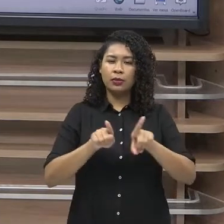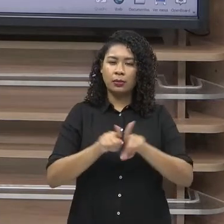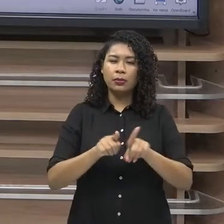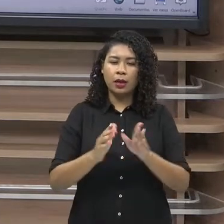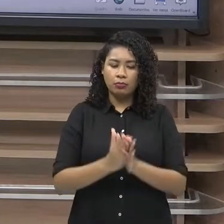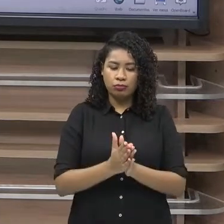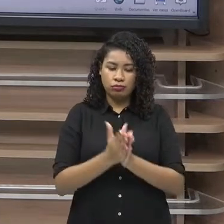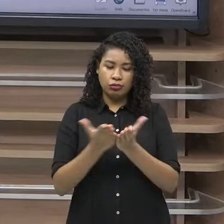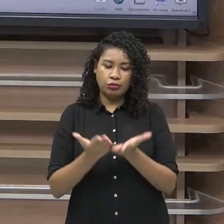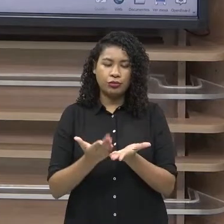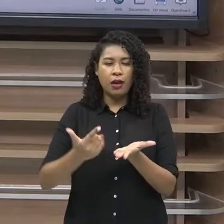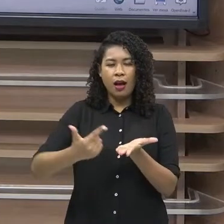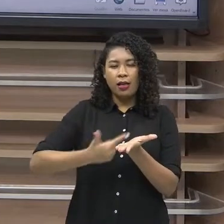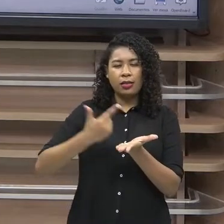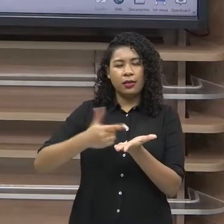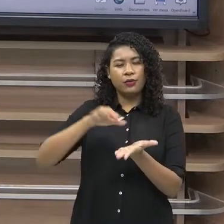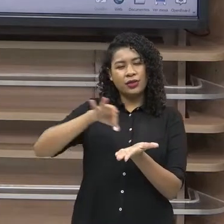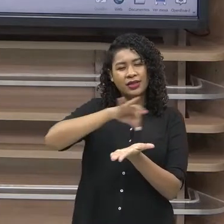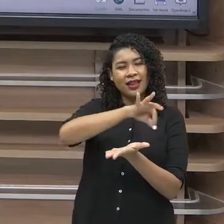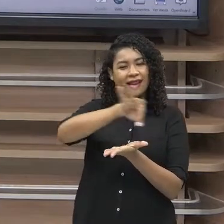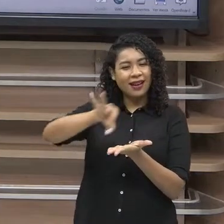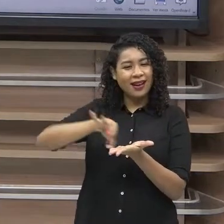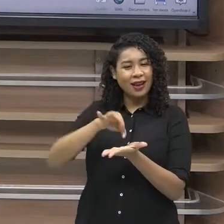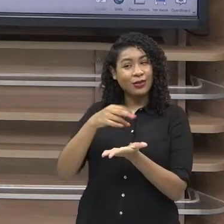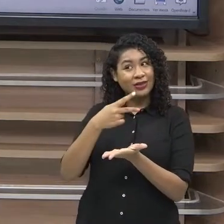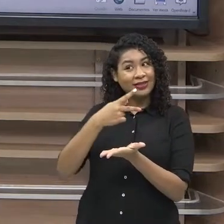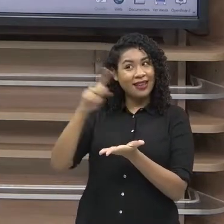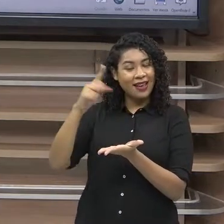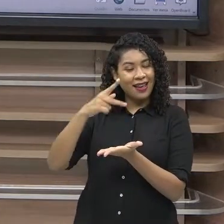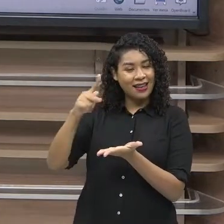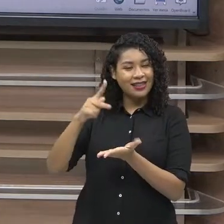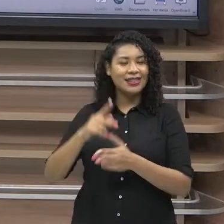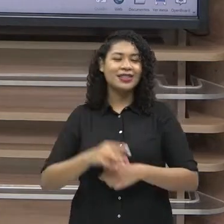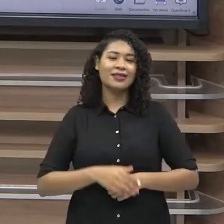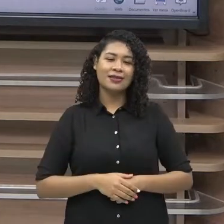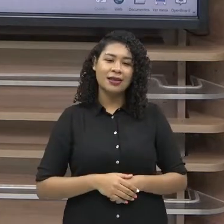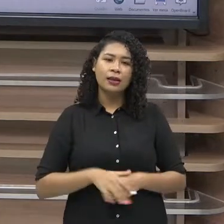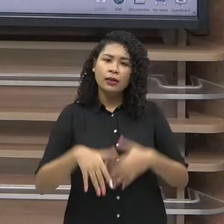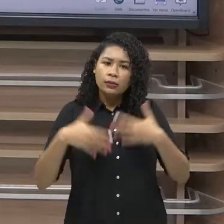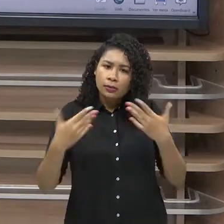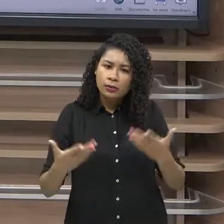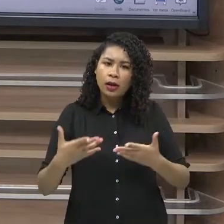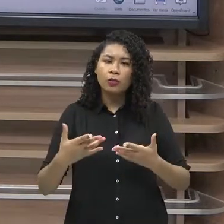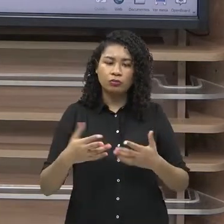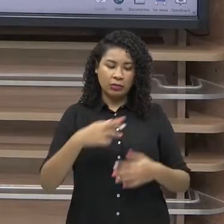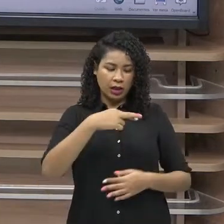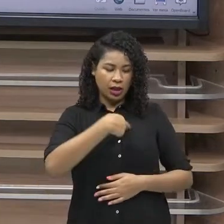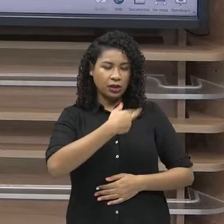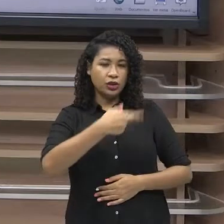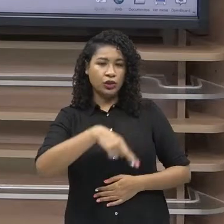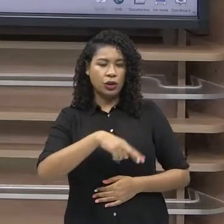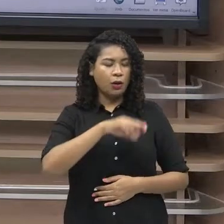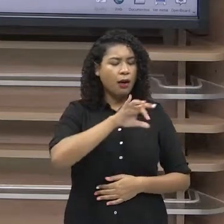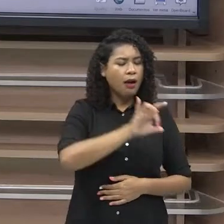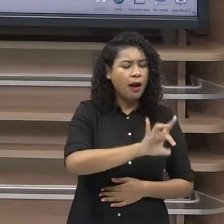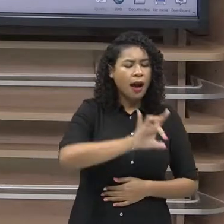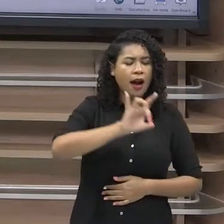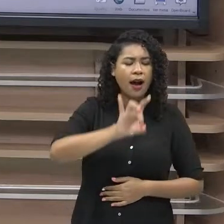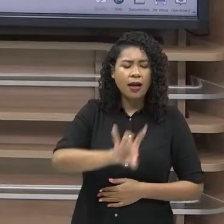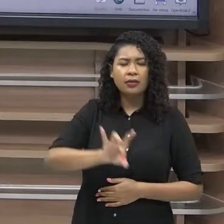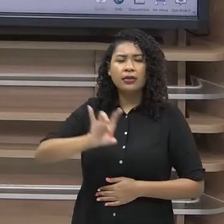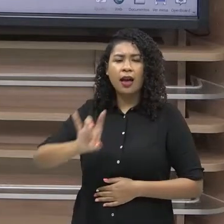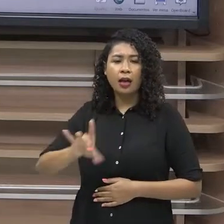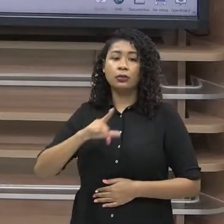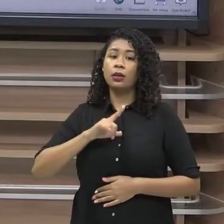atitudes de caridade. Cada religião tem seus símbolos, seus mitos, suas histórias,